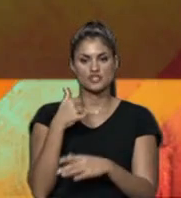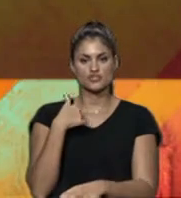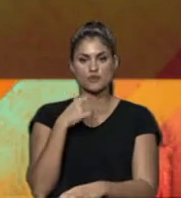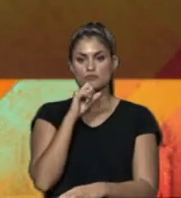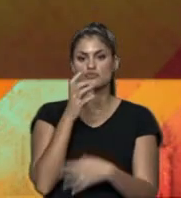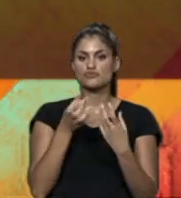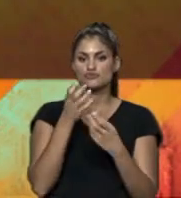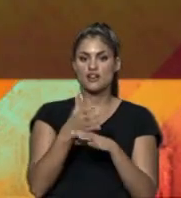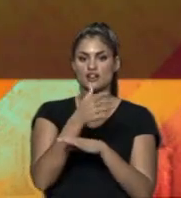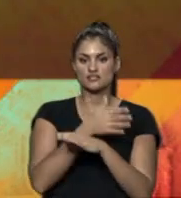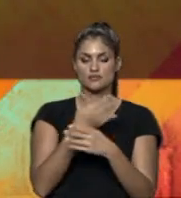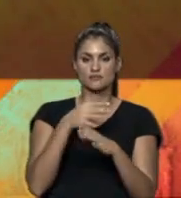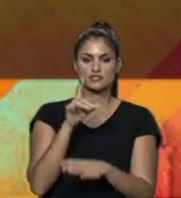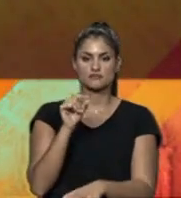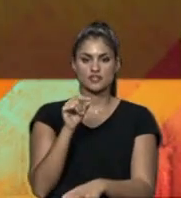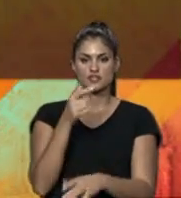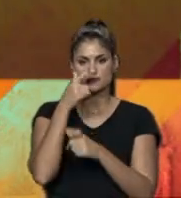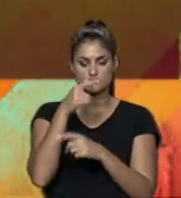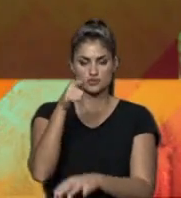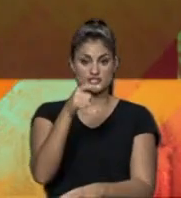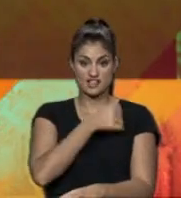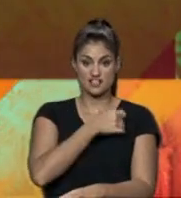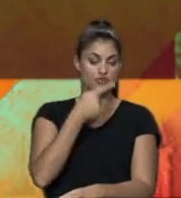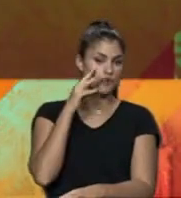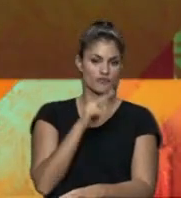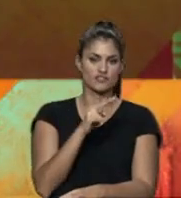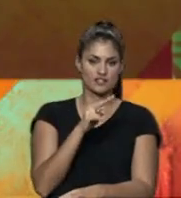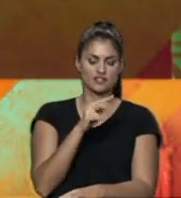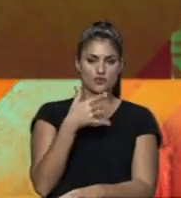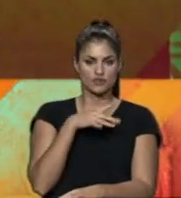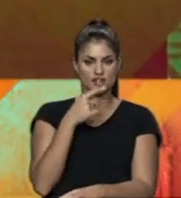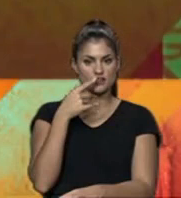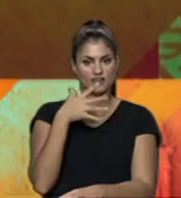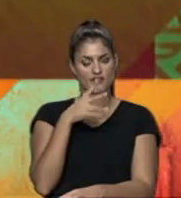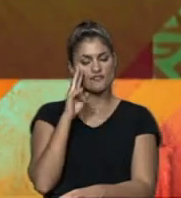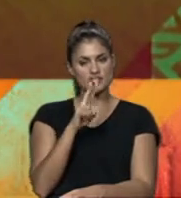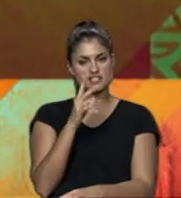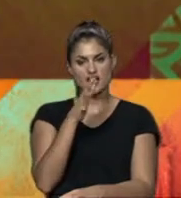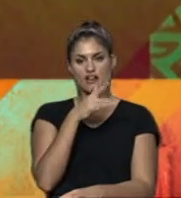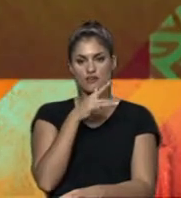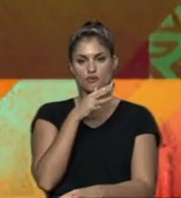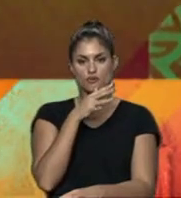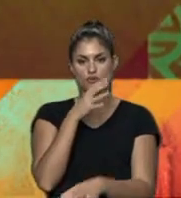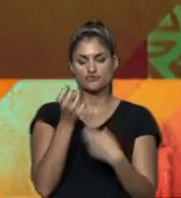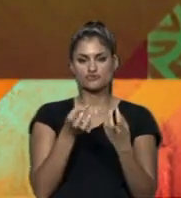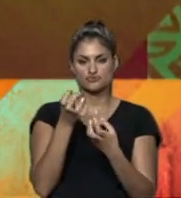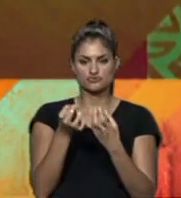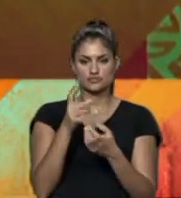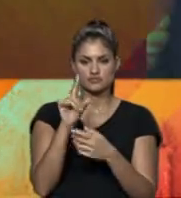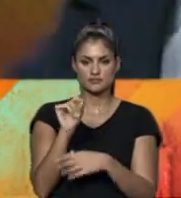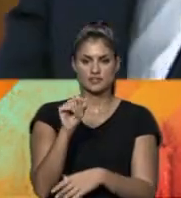trazido cozinhado, mas também os telespectadores não viam. Eu quis que eles vissem a cor do refogado, não é? Sim,